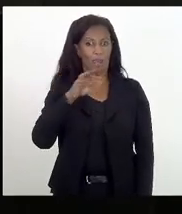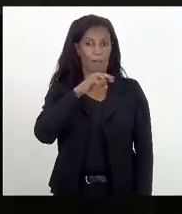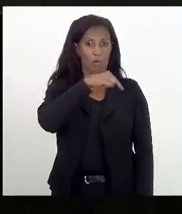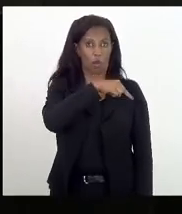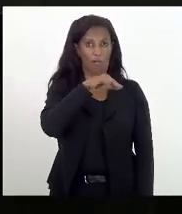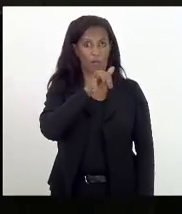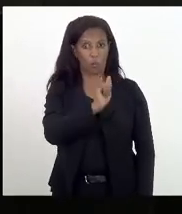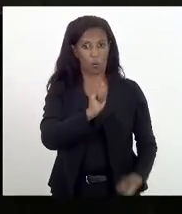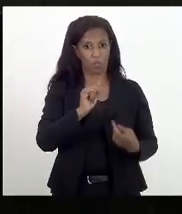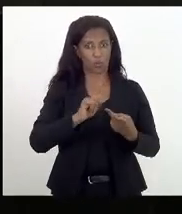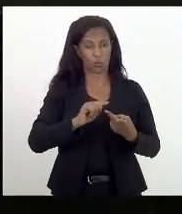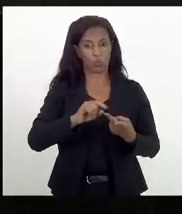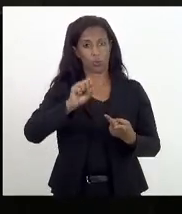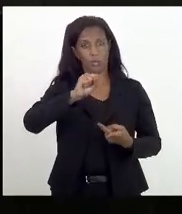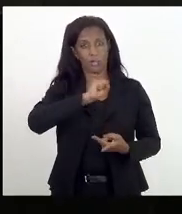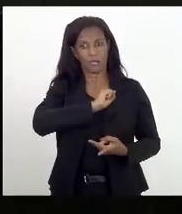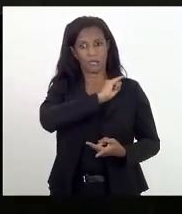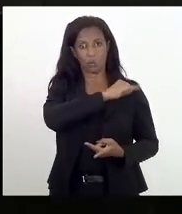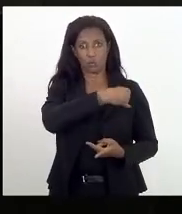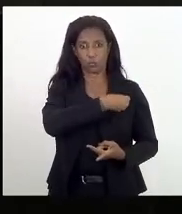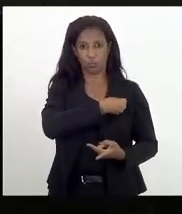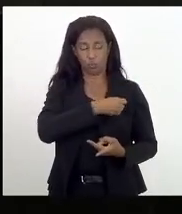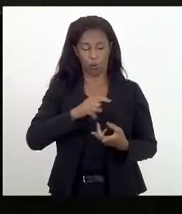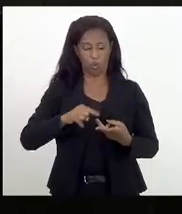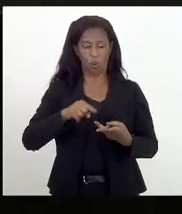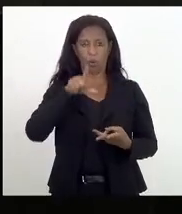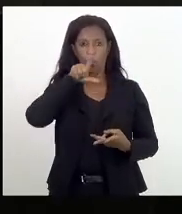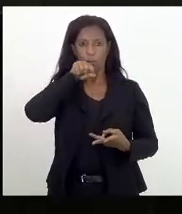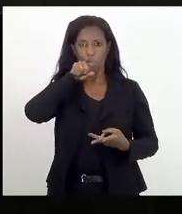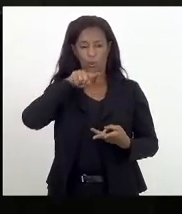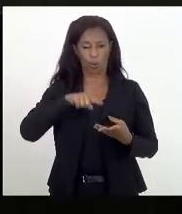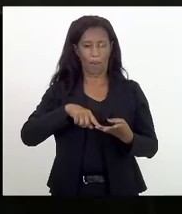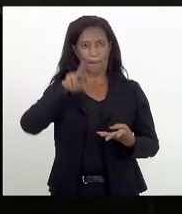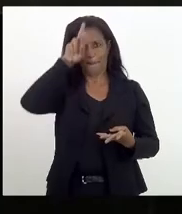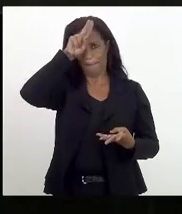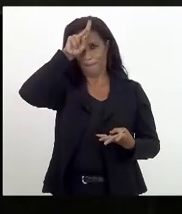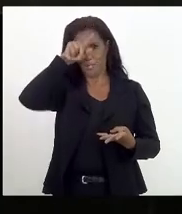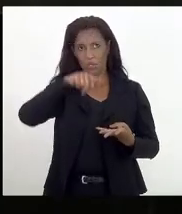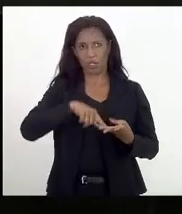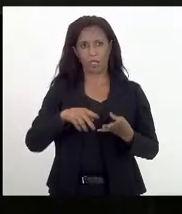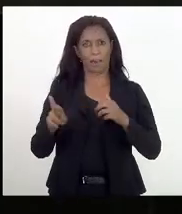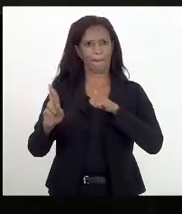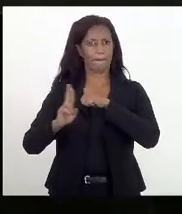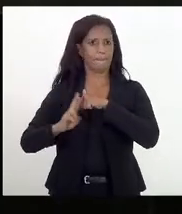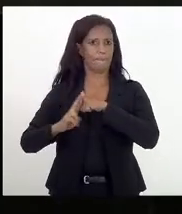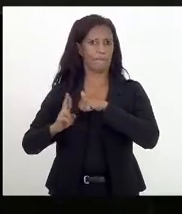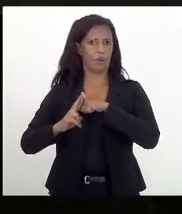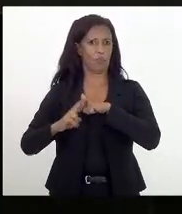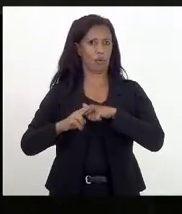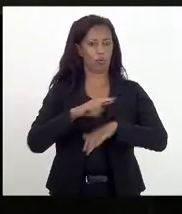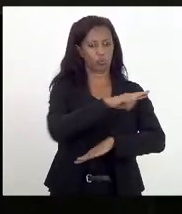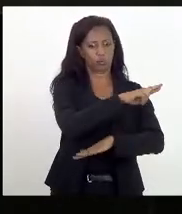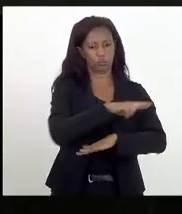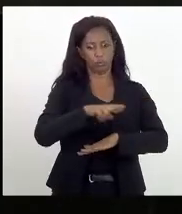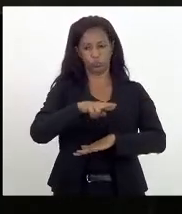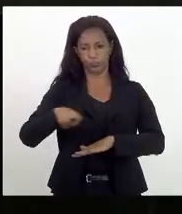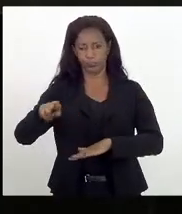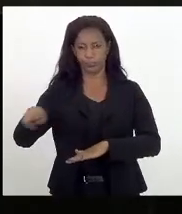Nova Iguaçu São João de Meriti Deputado barradinho Nilópolis Mesquita Belford Roxo Deputado